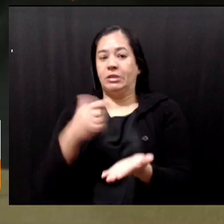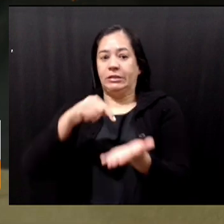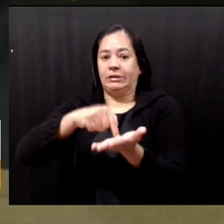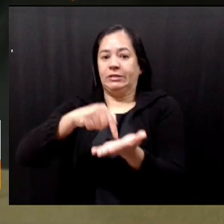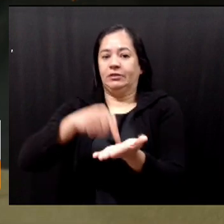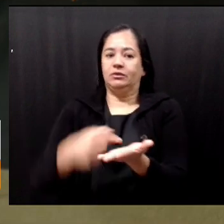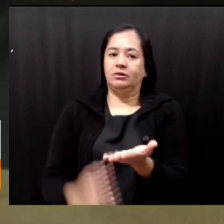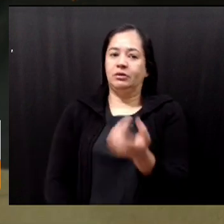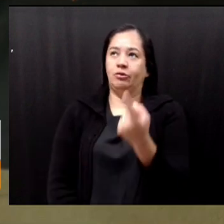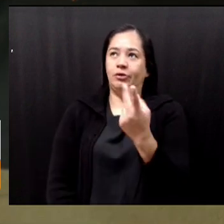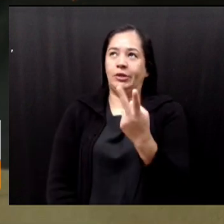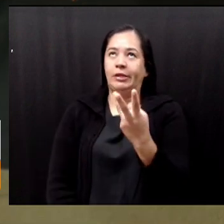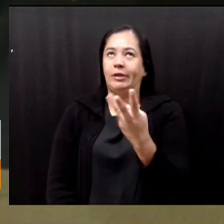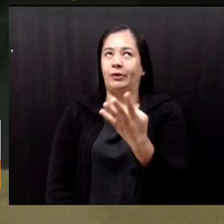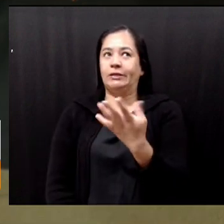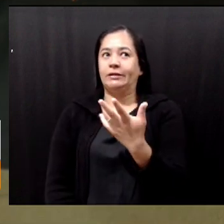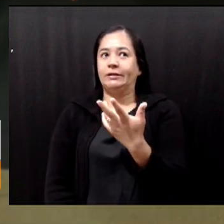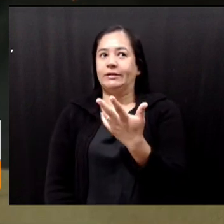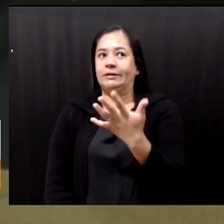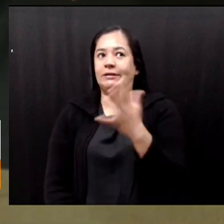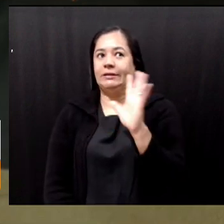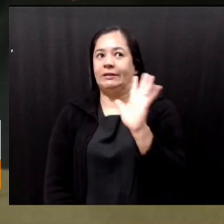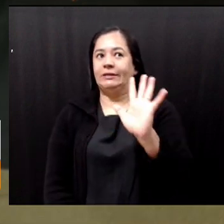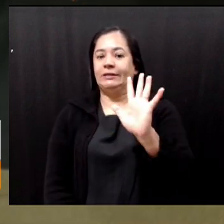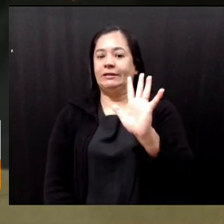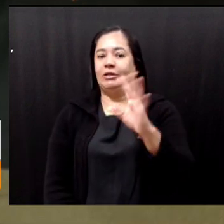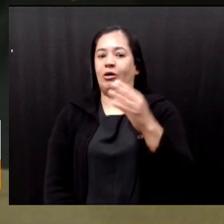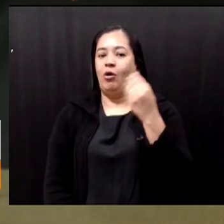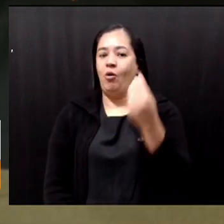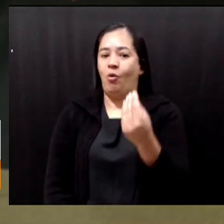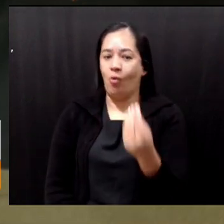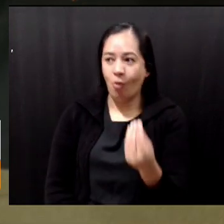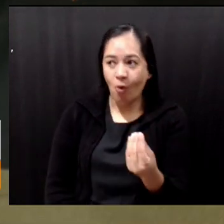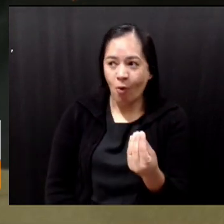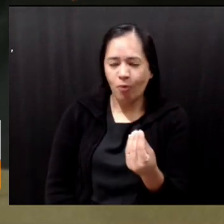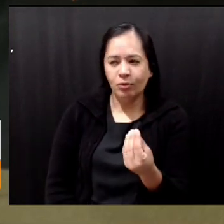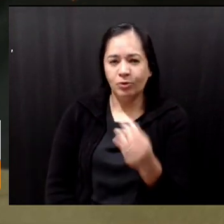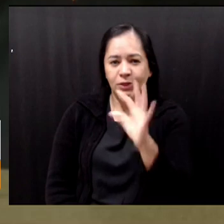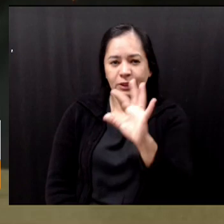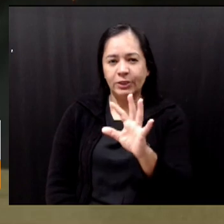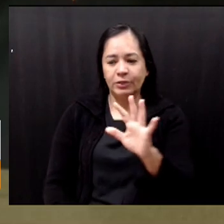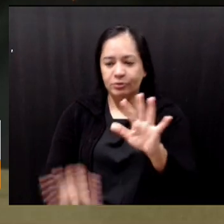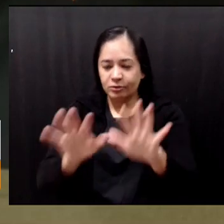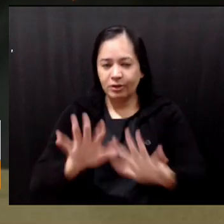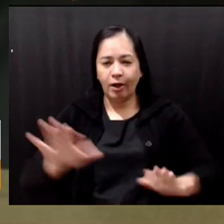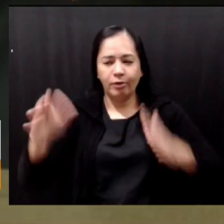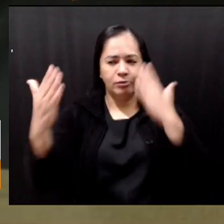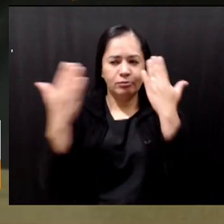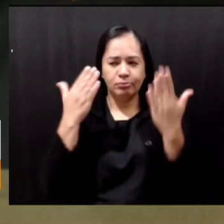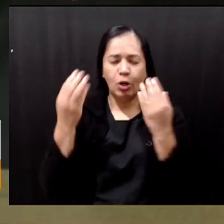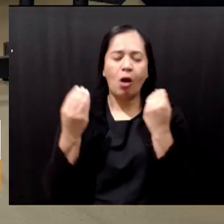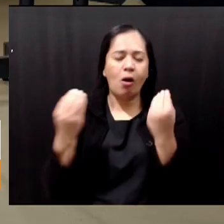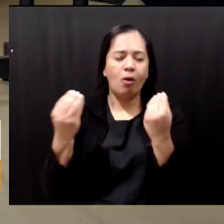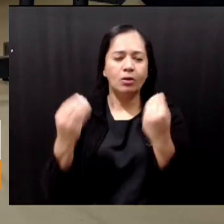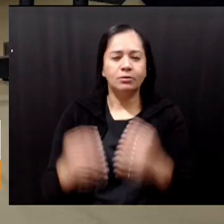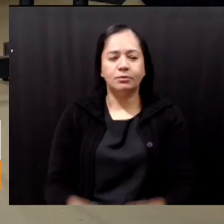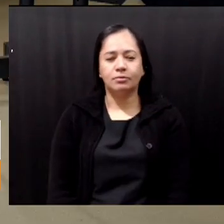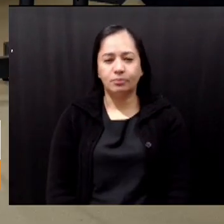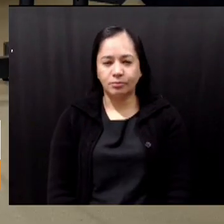4, 5. Como é que é isso na visão psicológica, Arthur?